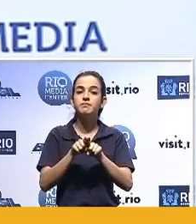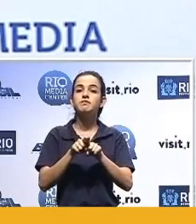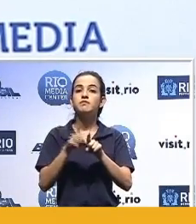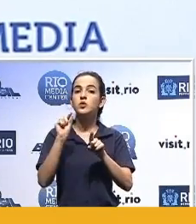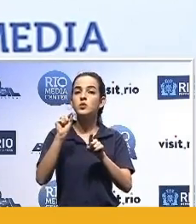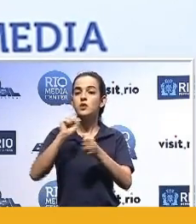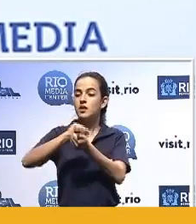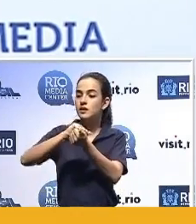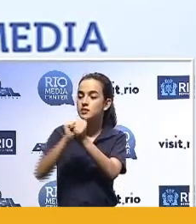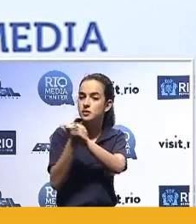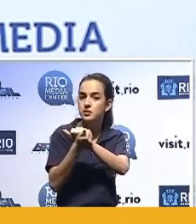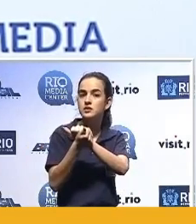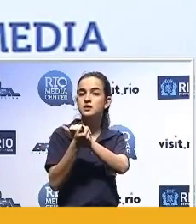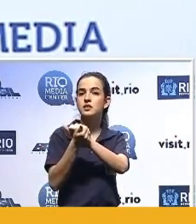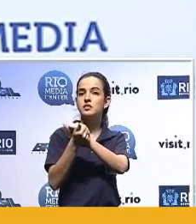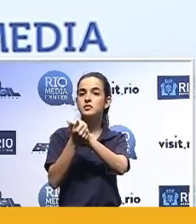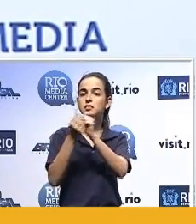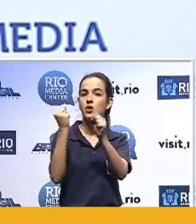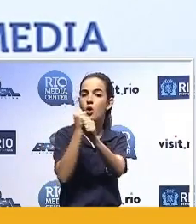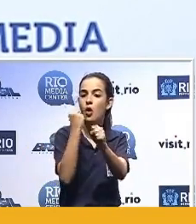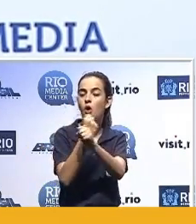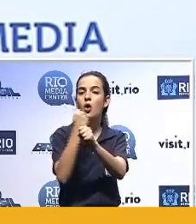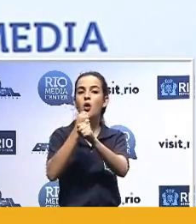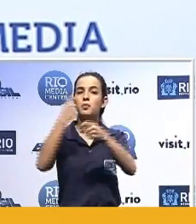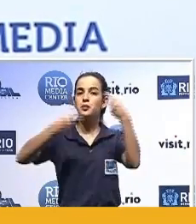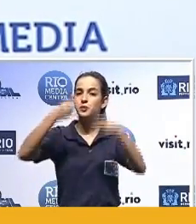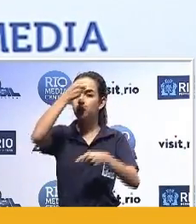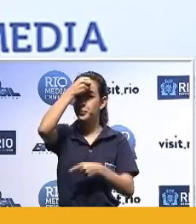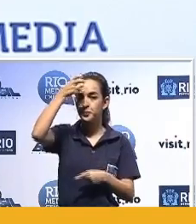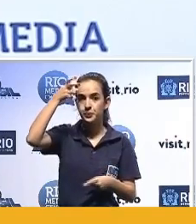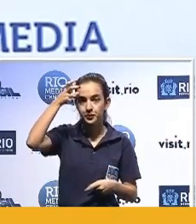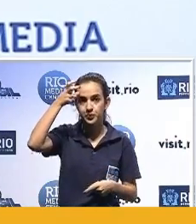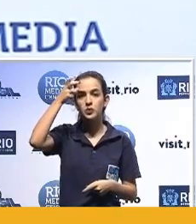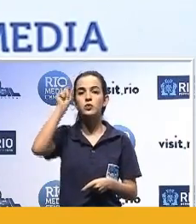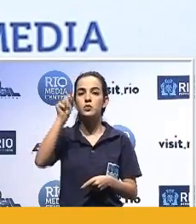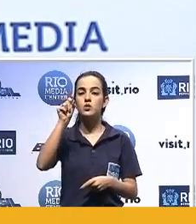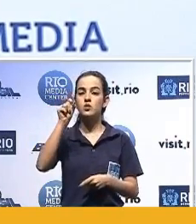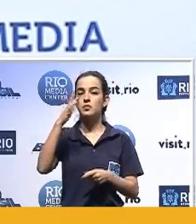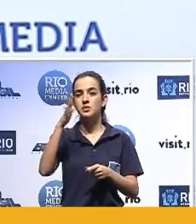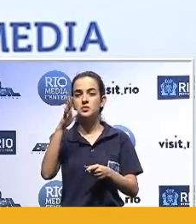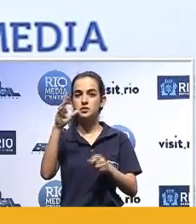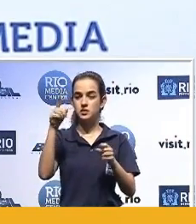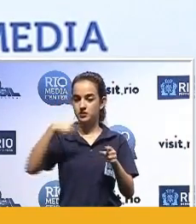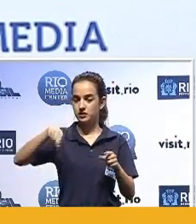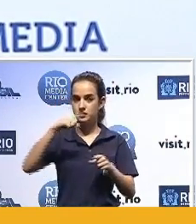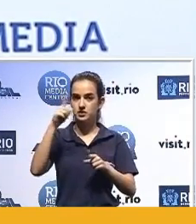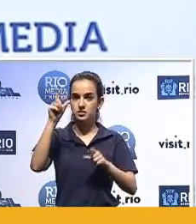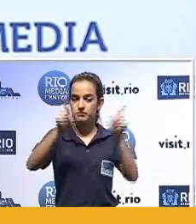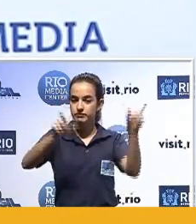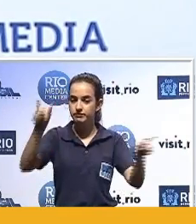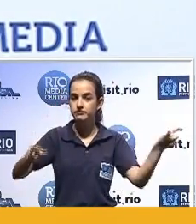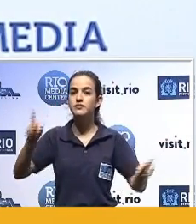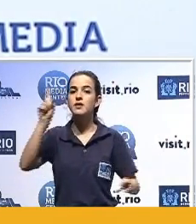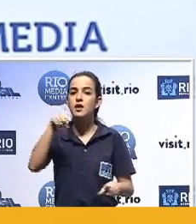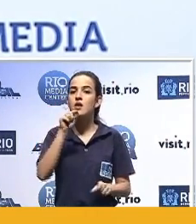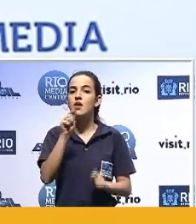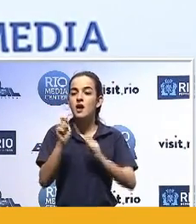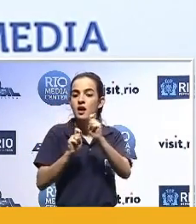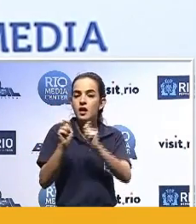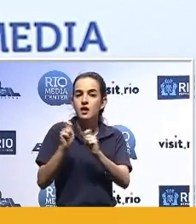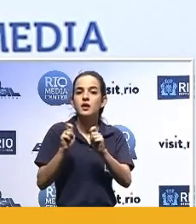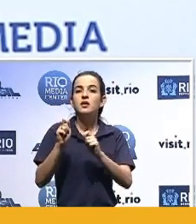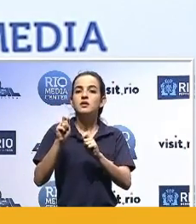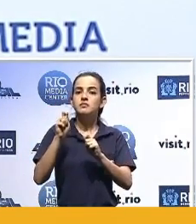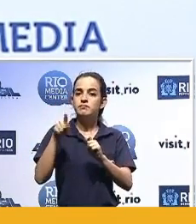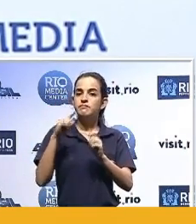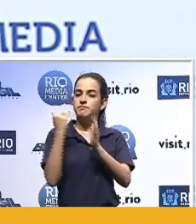adequação dos negócios e políticas públicas a essa parcela da nossa população é uma questão econômica com enorme